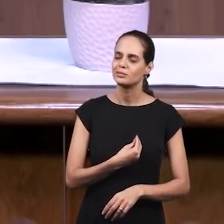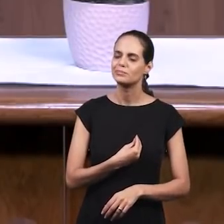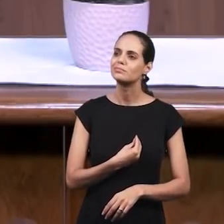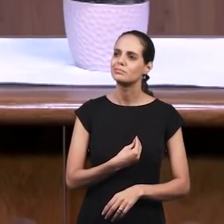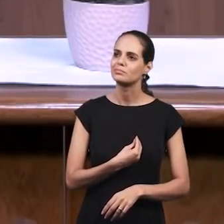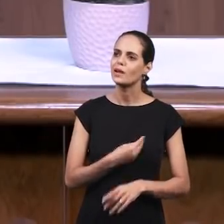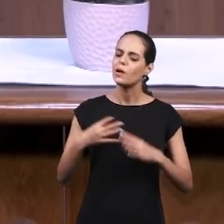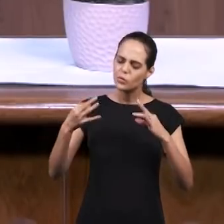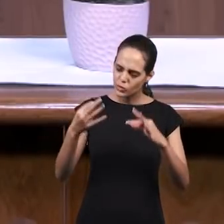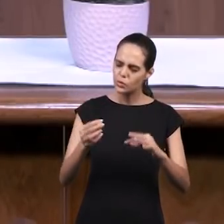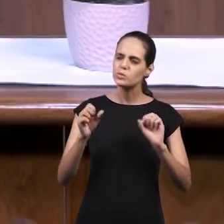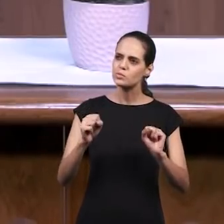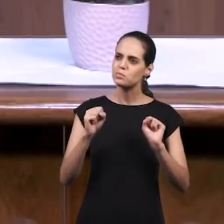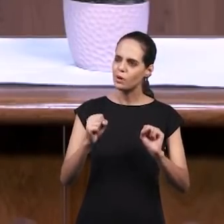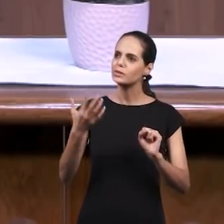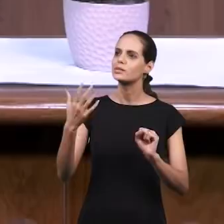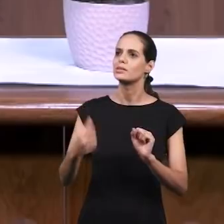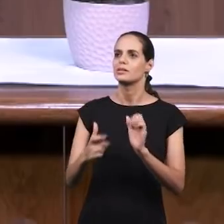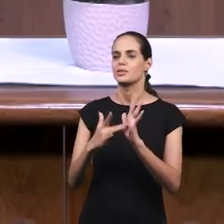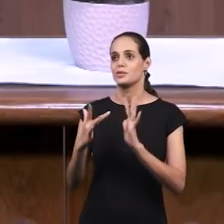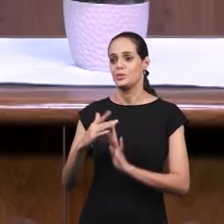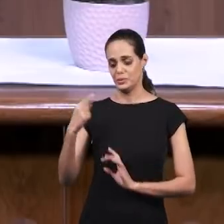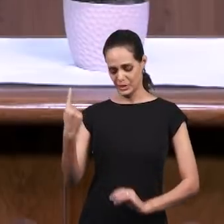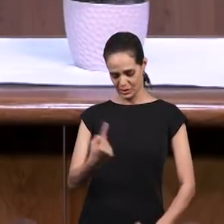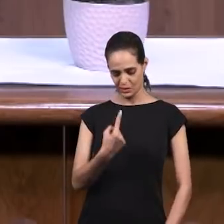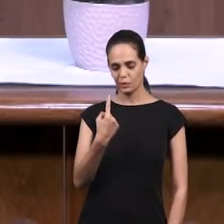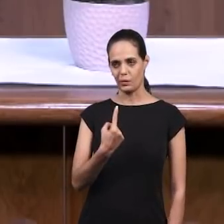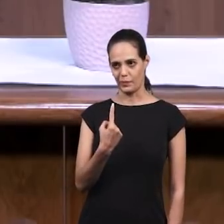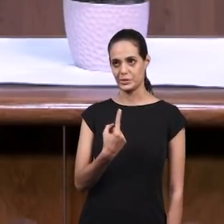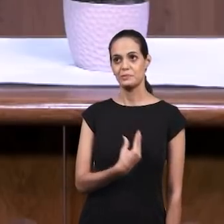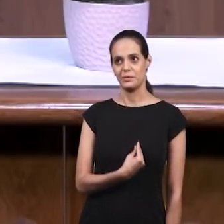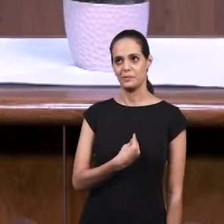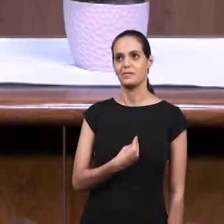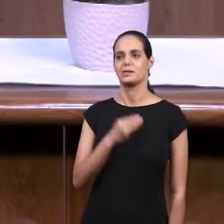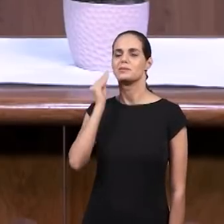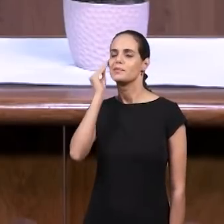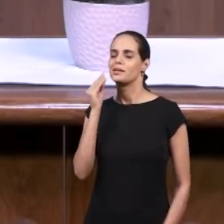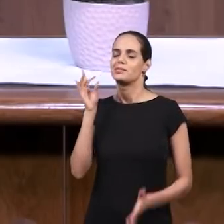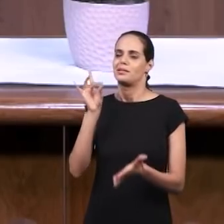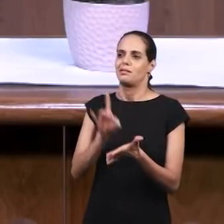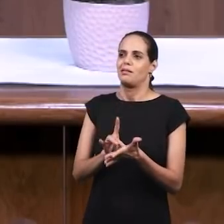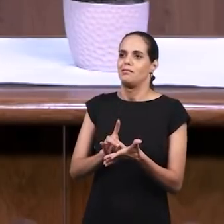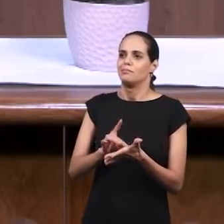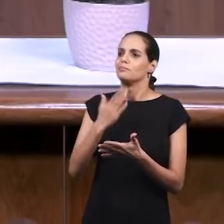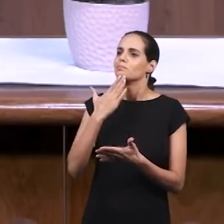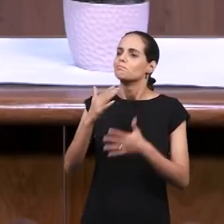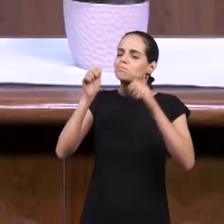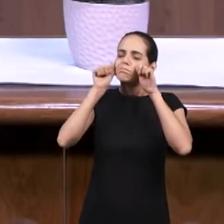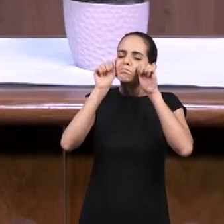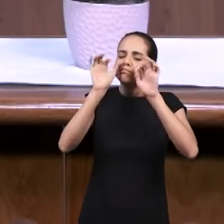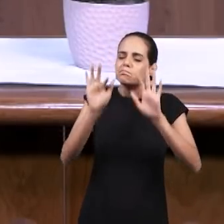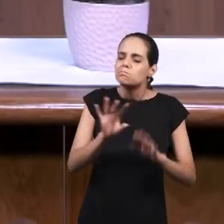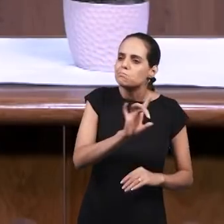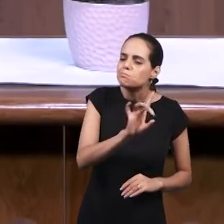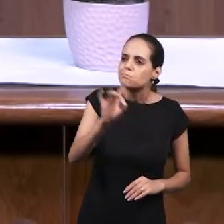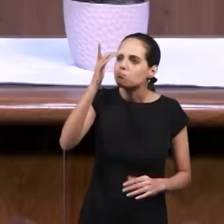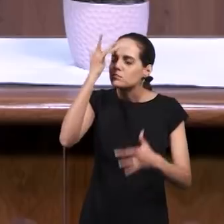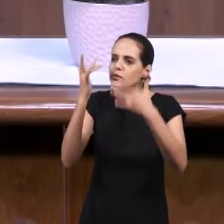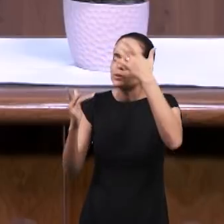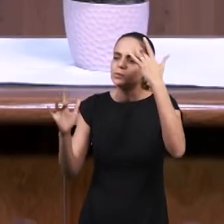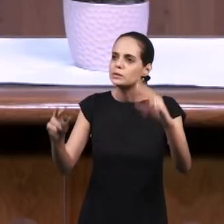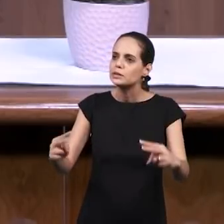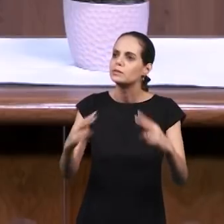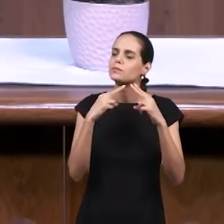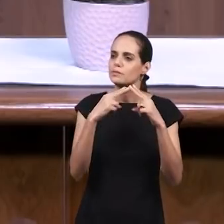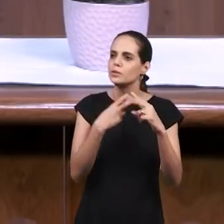aberto, Senhor, e porque temos vivido esta experiência. Agora pedimos que, Senhor, Tu estejas a abençoar cada pessoa que